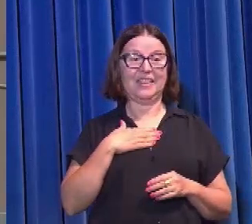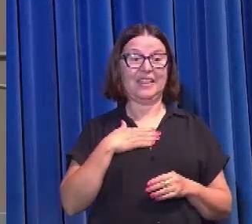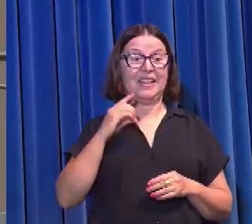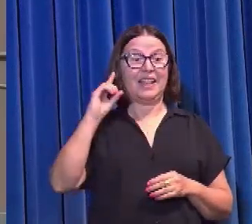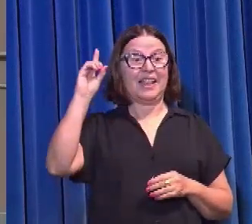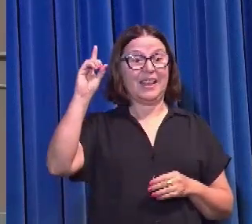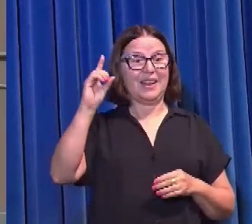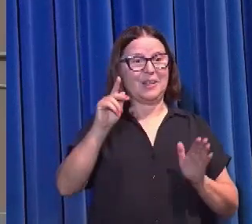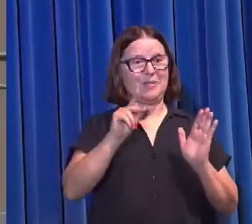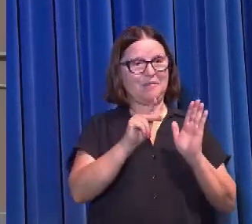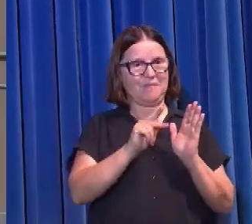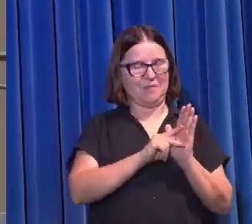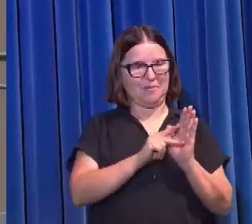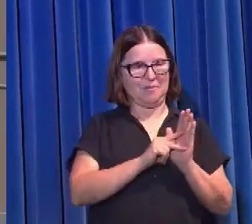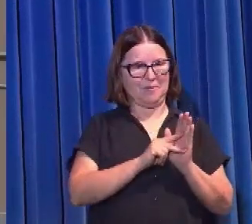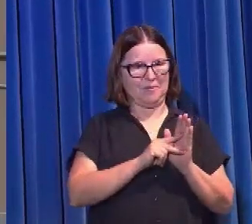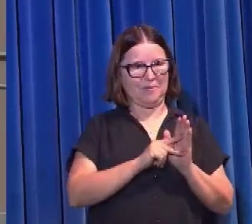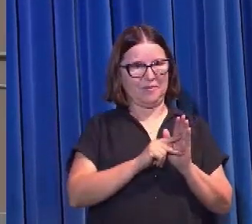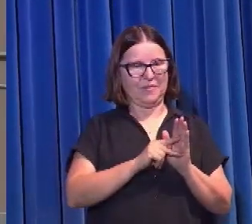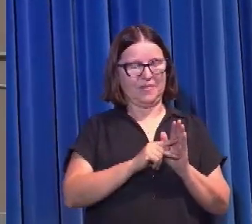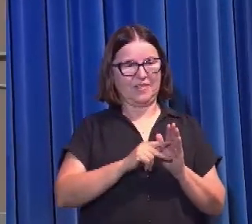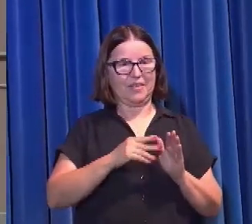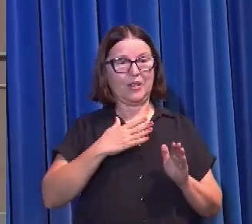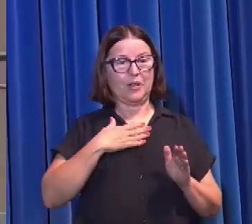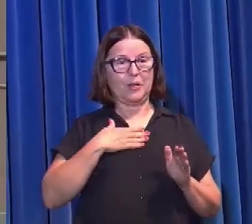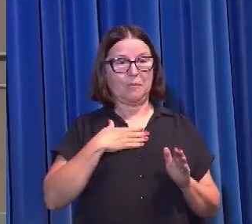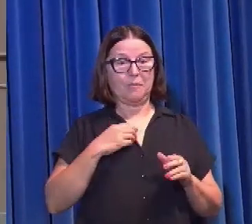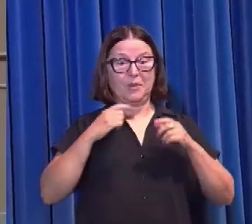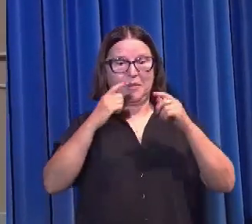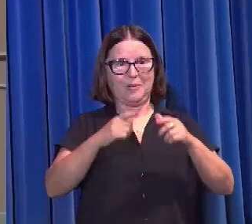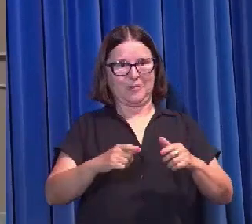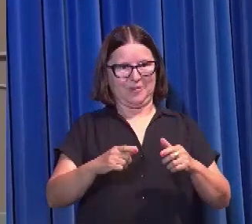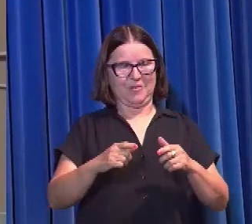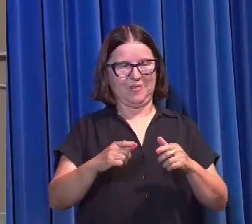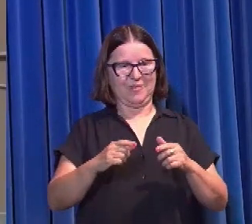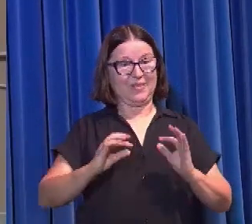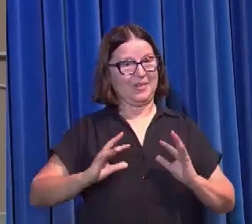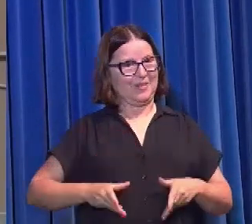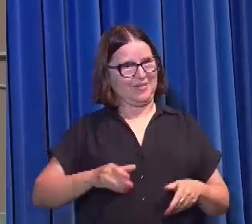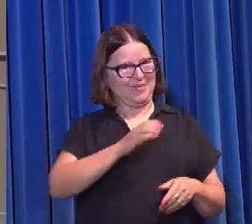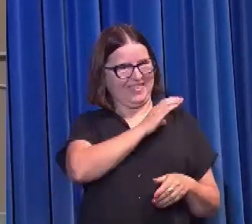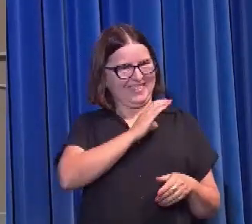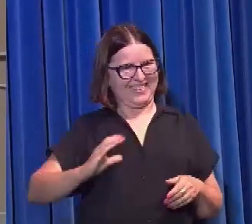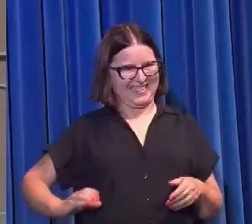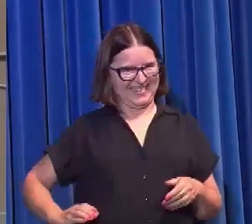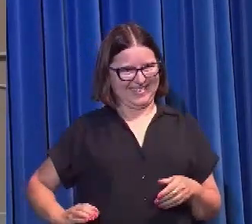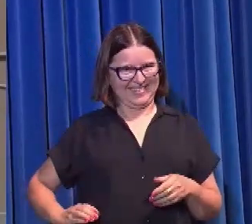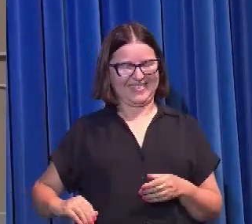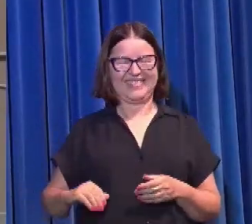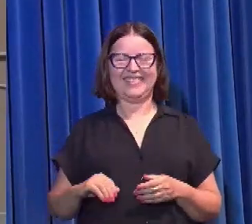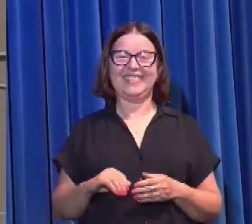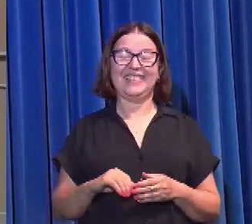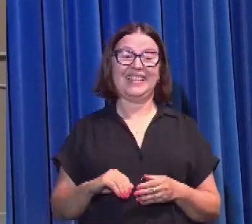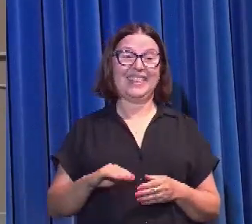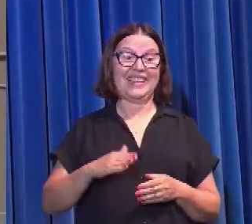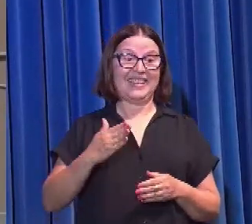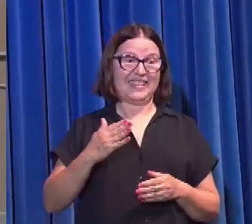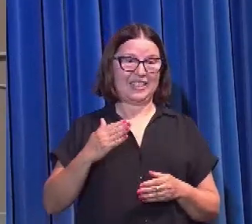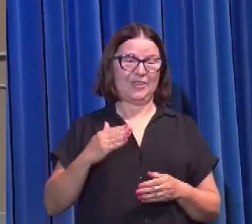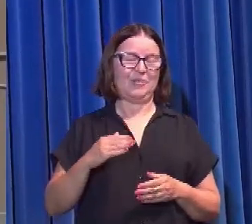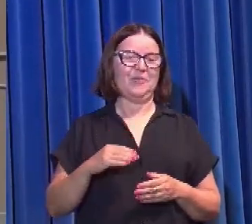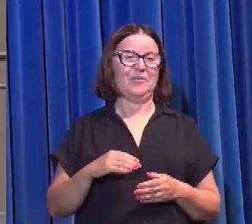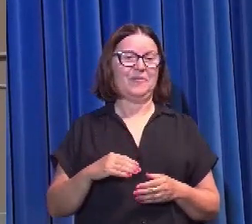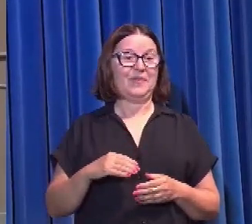mesmo me colocou na sua igreja, que é o seu corpo. E desde quando, irmãos, pela graça de Deus, eu